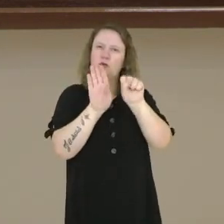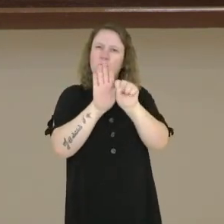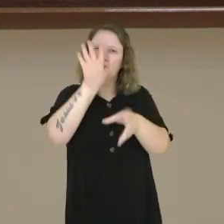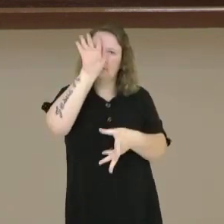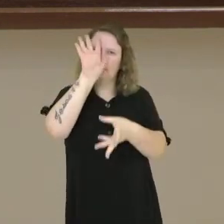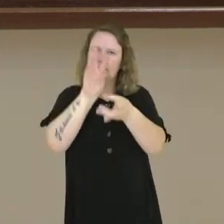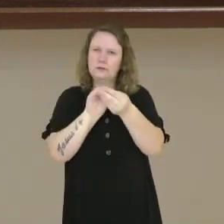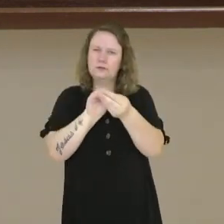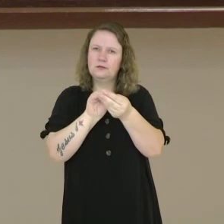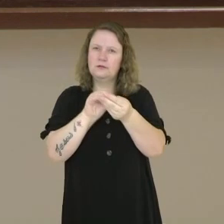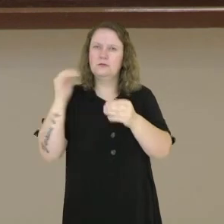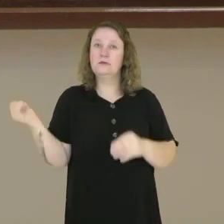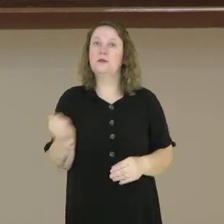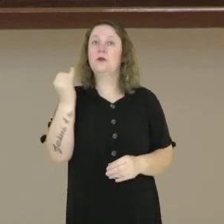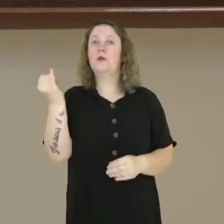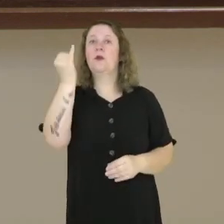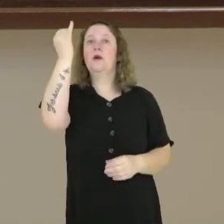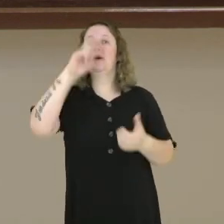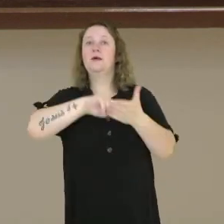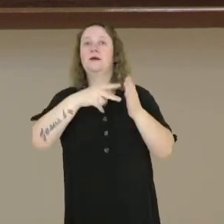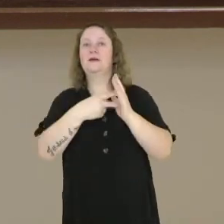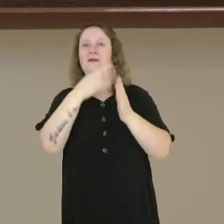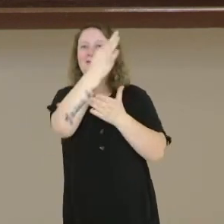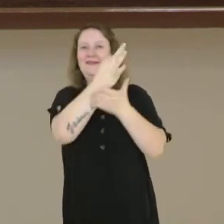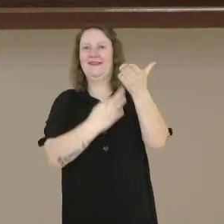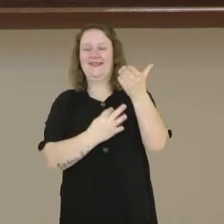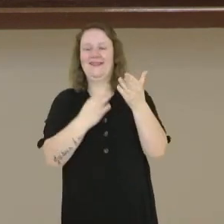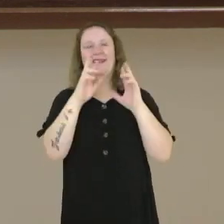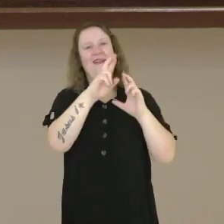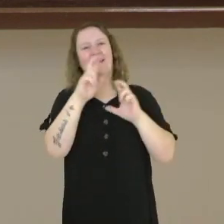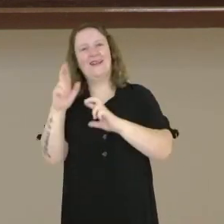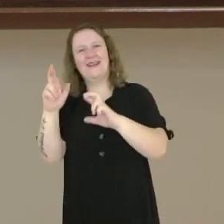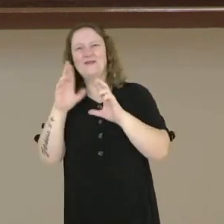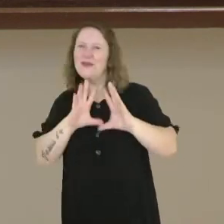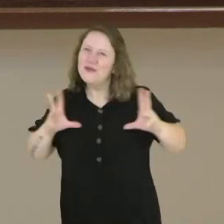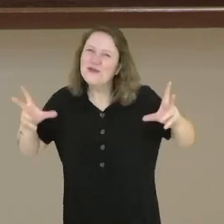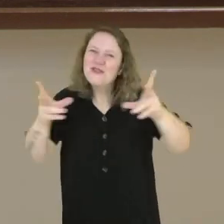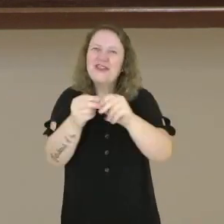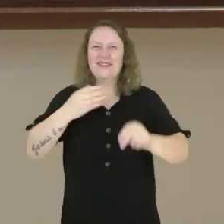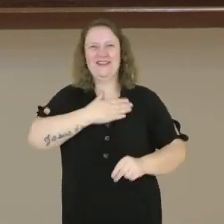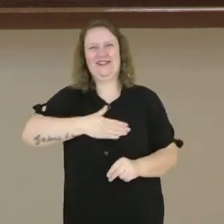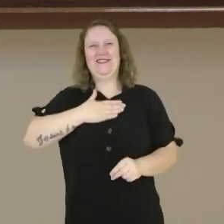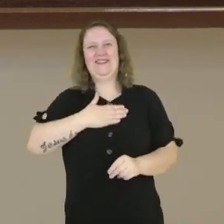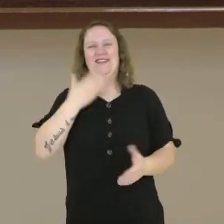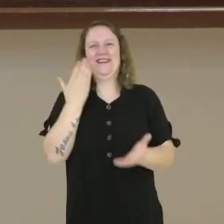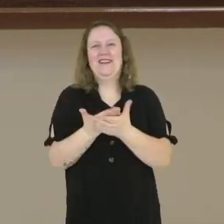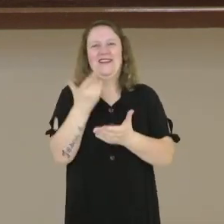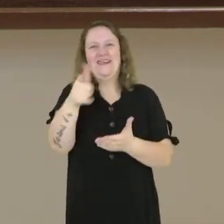sua importância para a significação do texto. Espero que vocês tenham gostado e até a próxima!